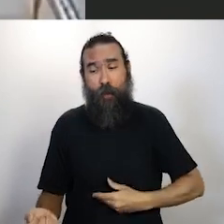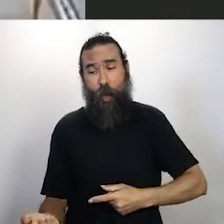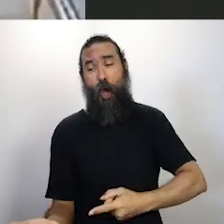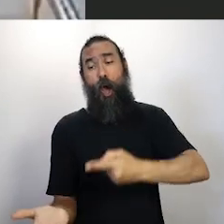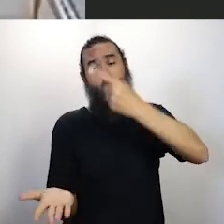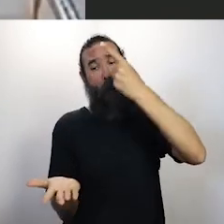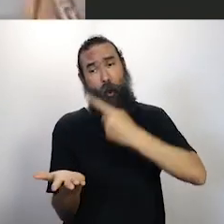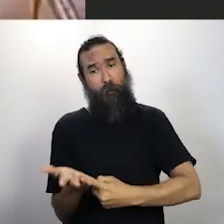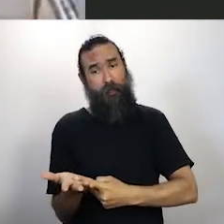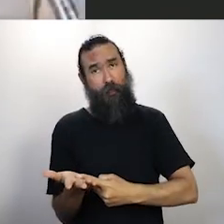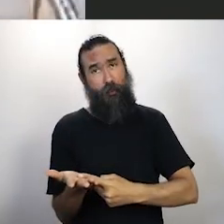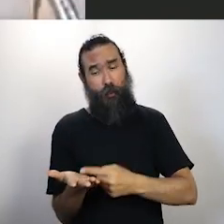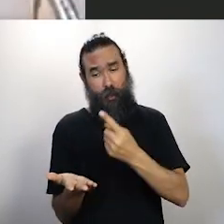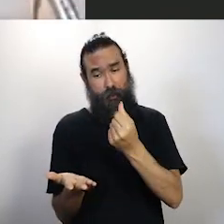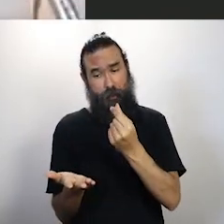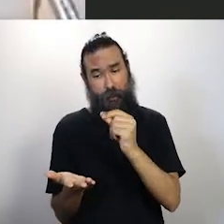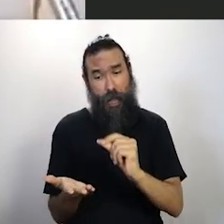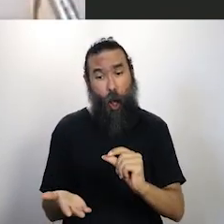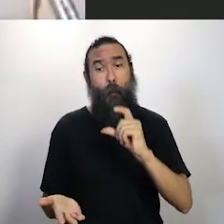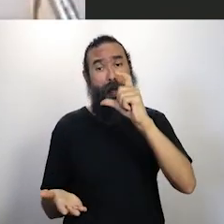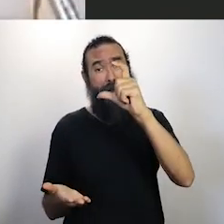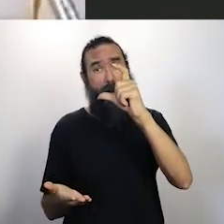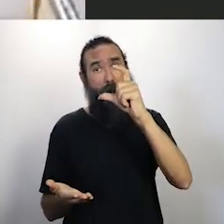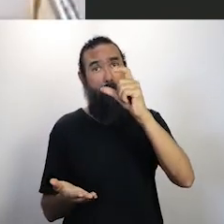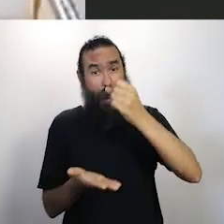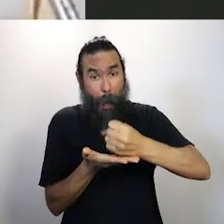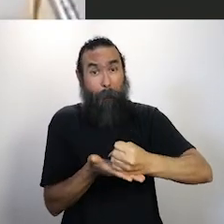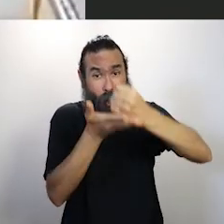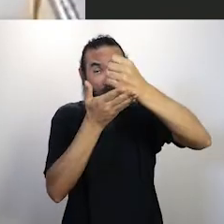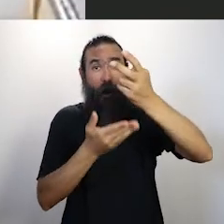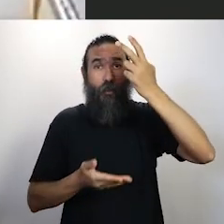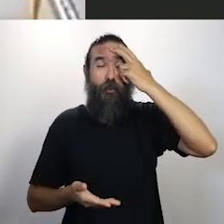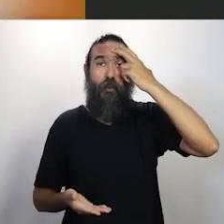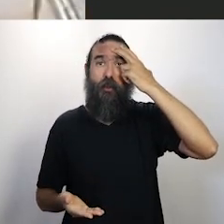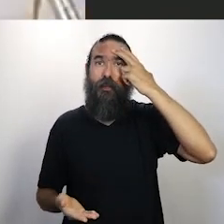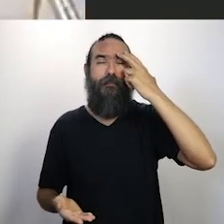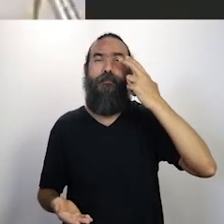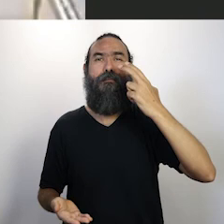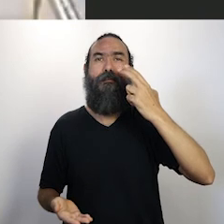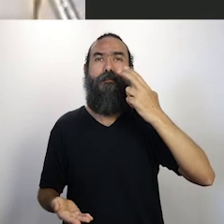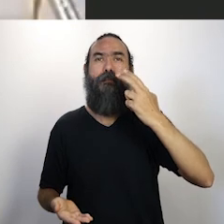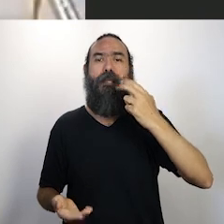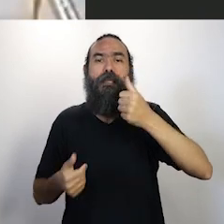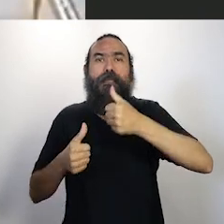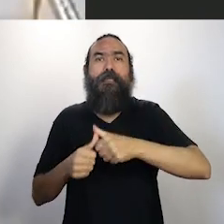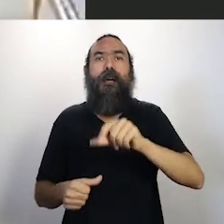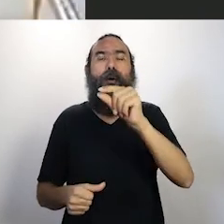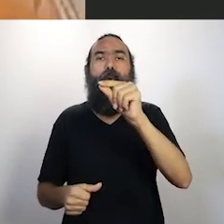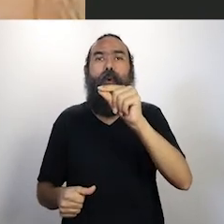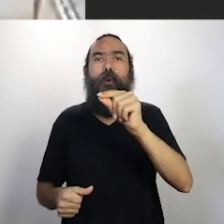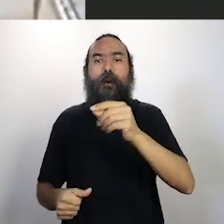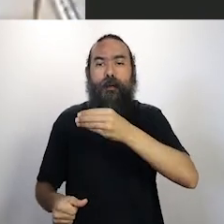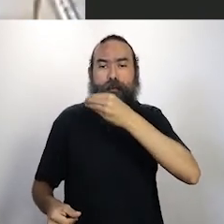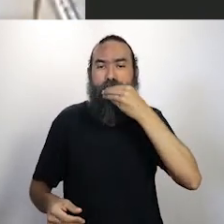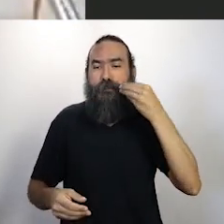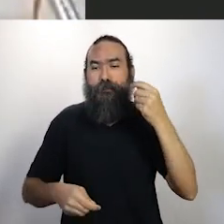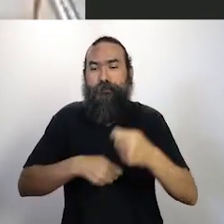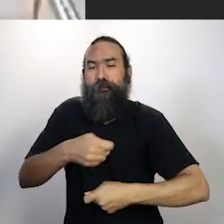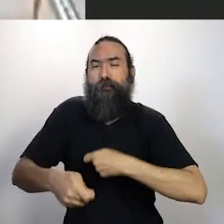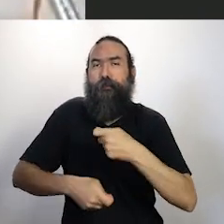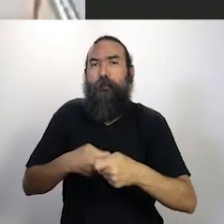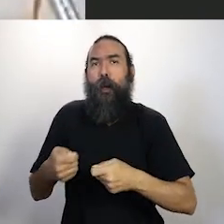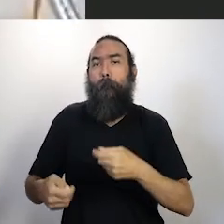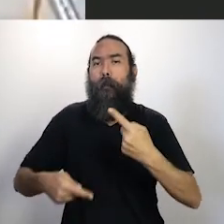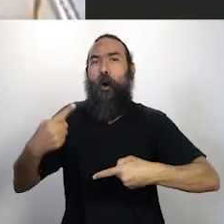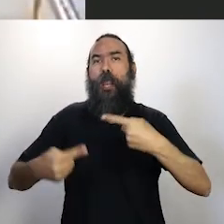ele usa para fazer seu proselitismo político através de seus próprios projetos indiferente às